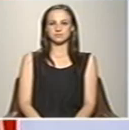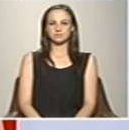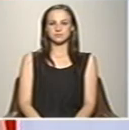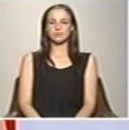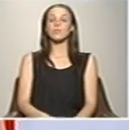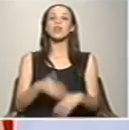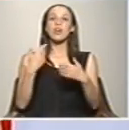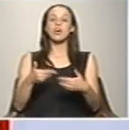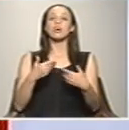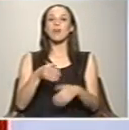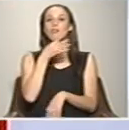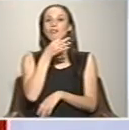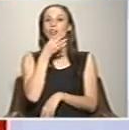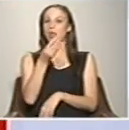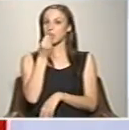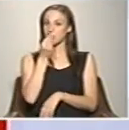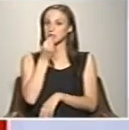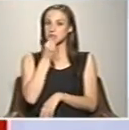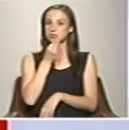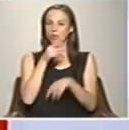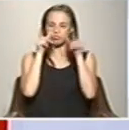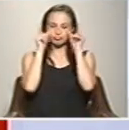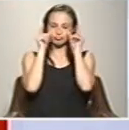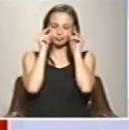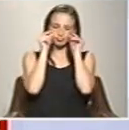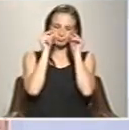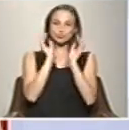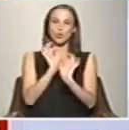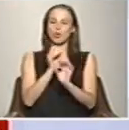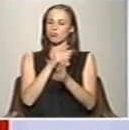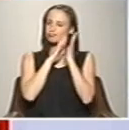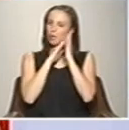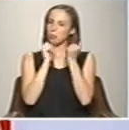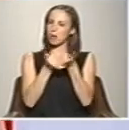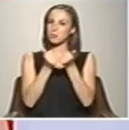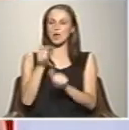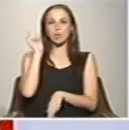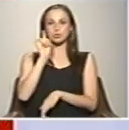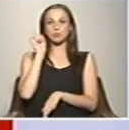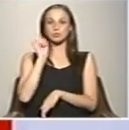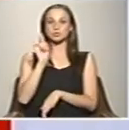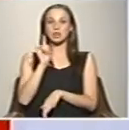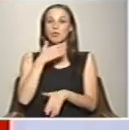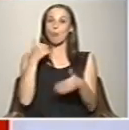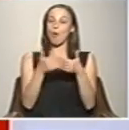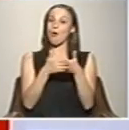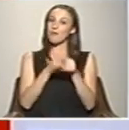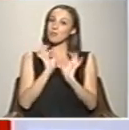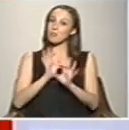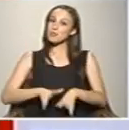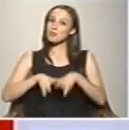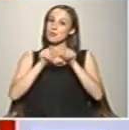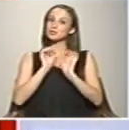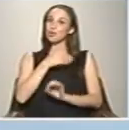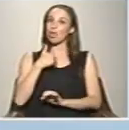E agora vamos falar de alimentação e sono. E um bom sono também é muito importante para o nosso envelhecimento saudável, não é,